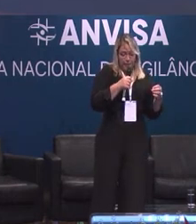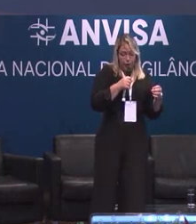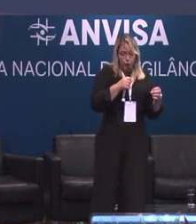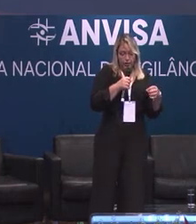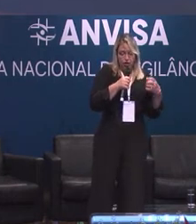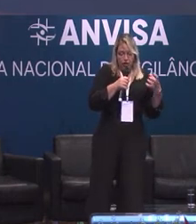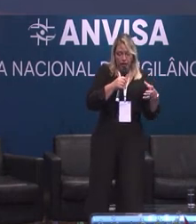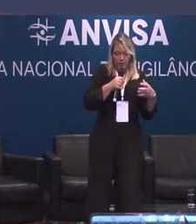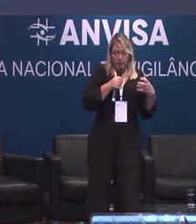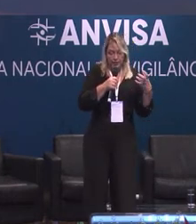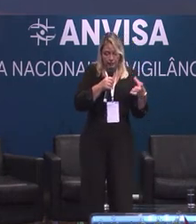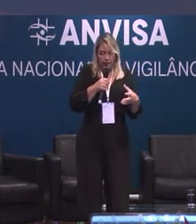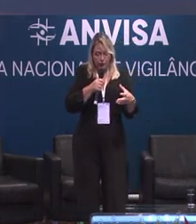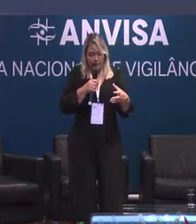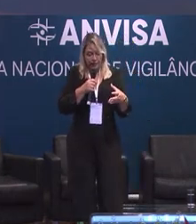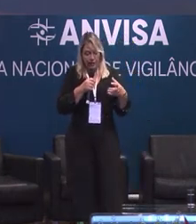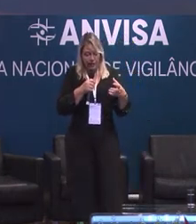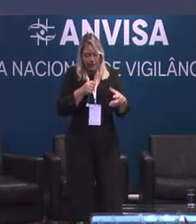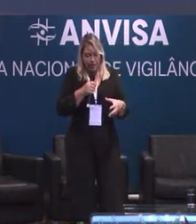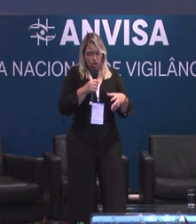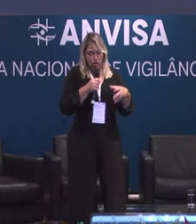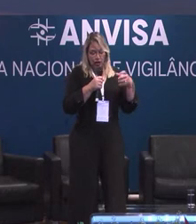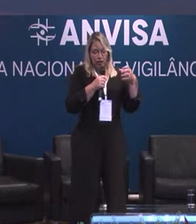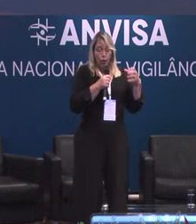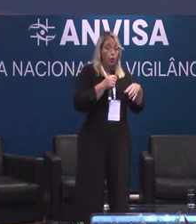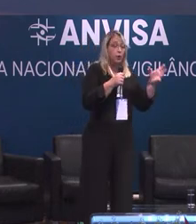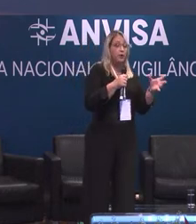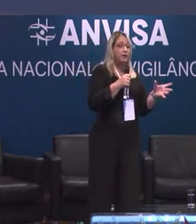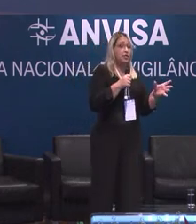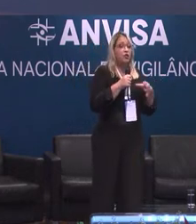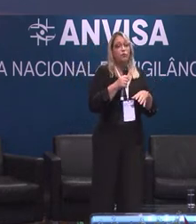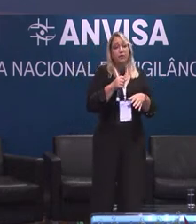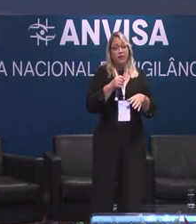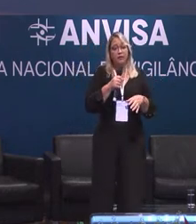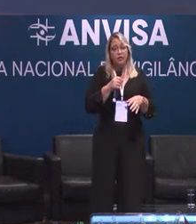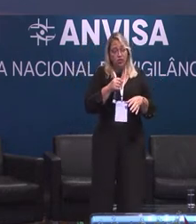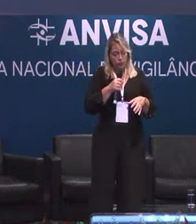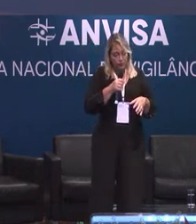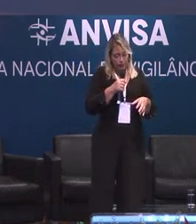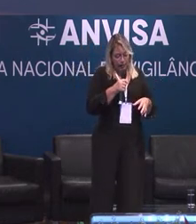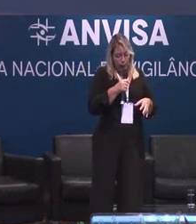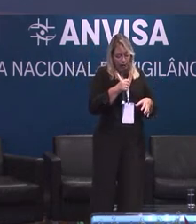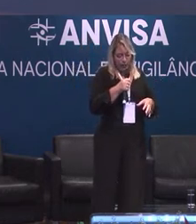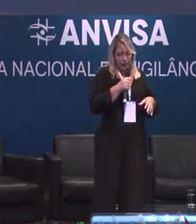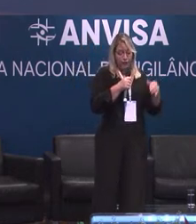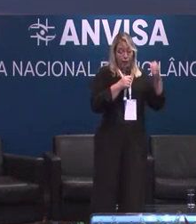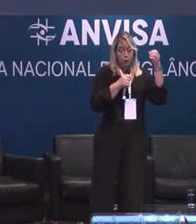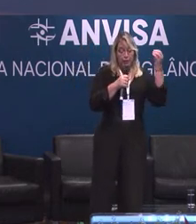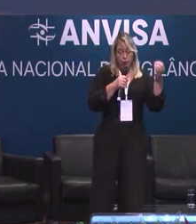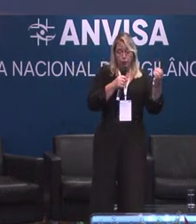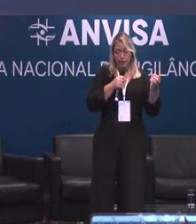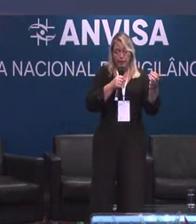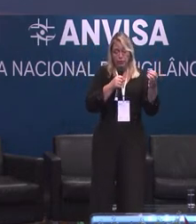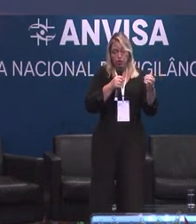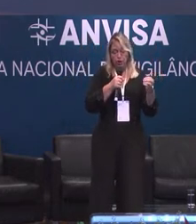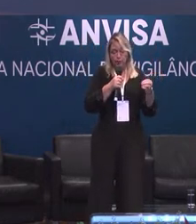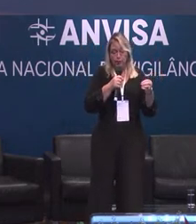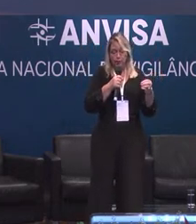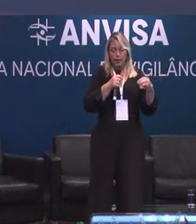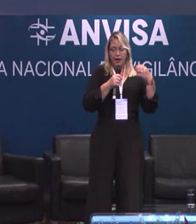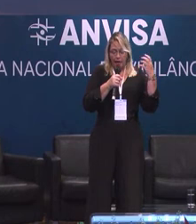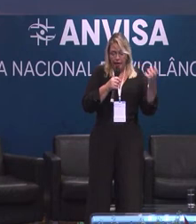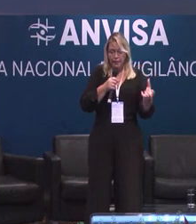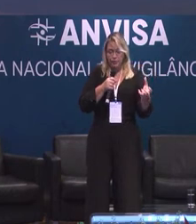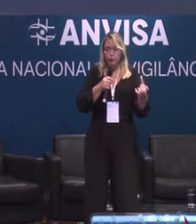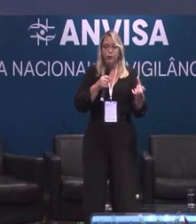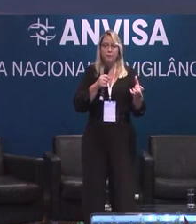Os sistemas de informação que existem, ou não existem, ou os que existem não são adequados. A falta de acurácia dos dados, em